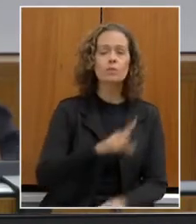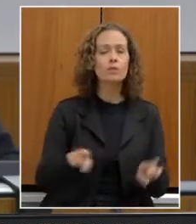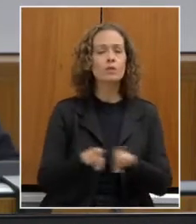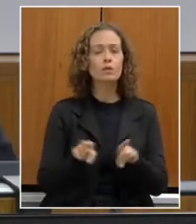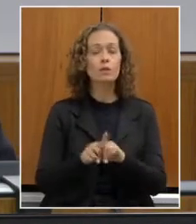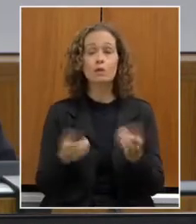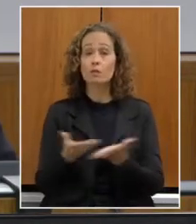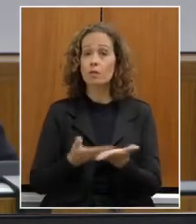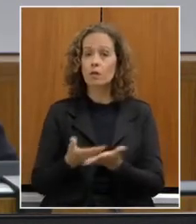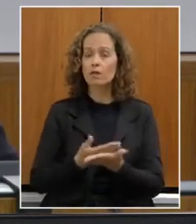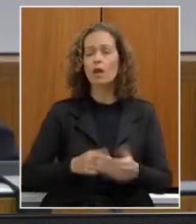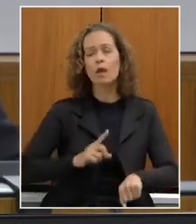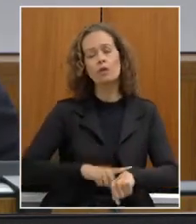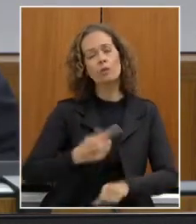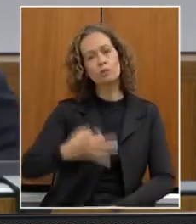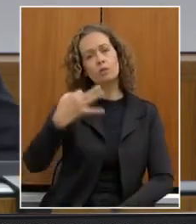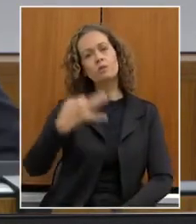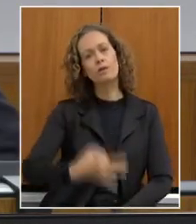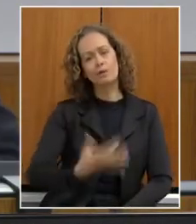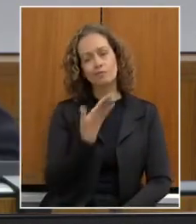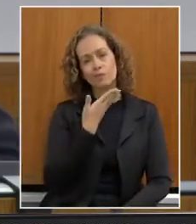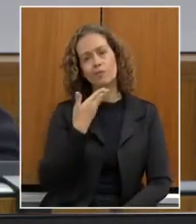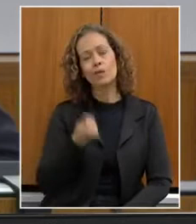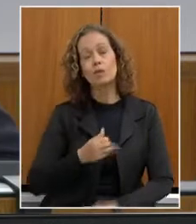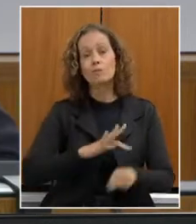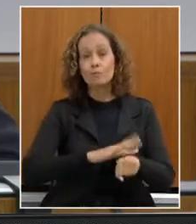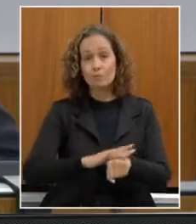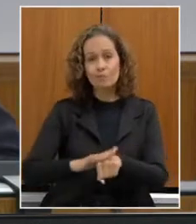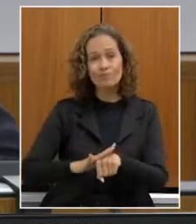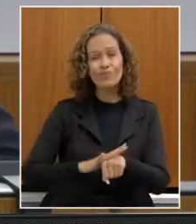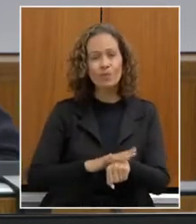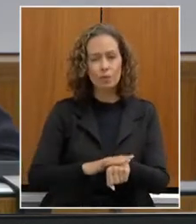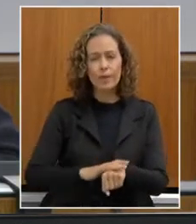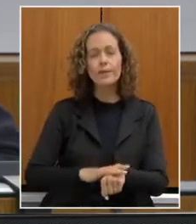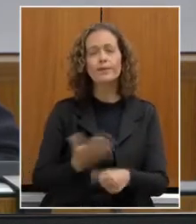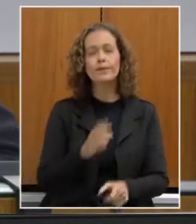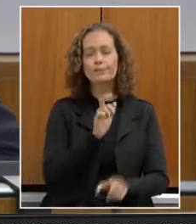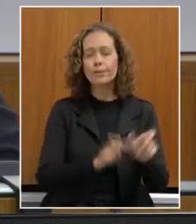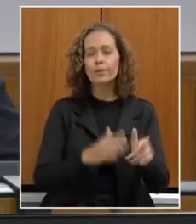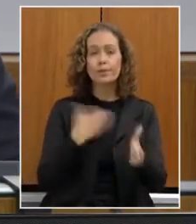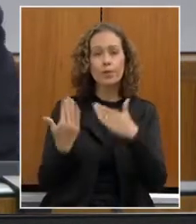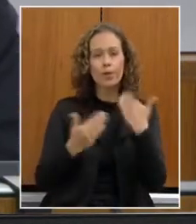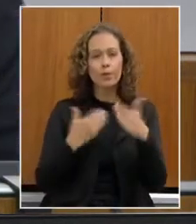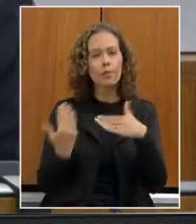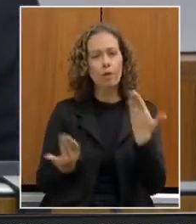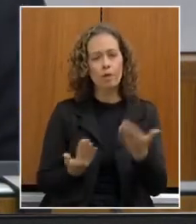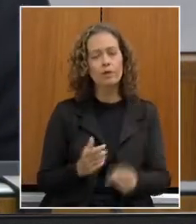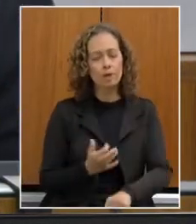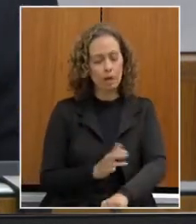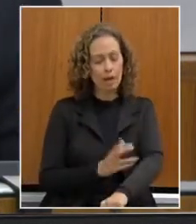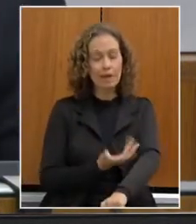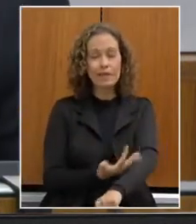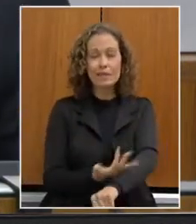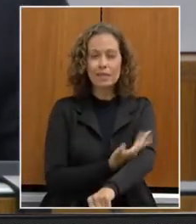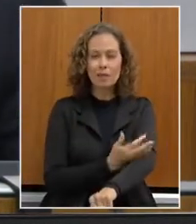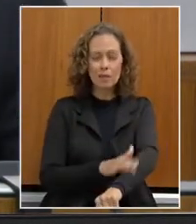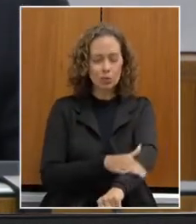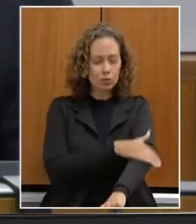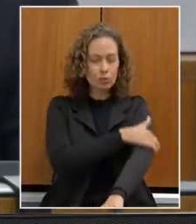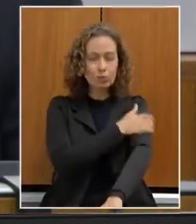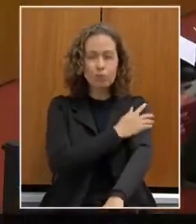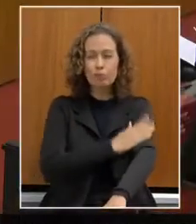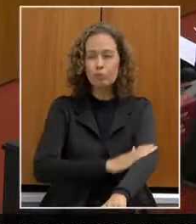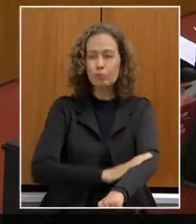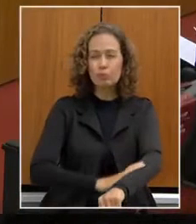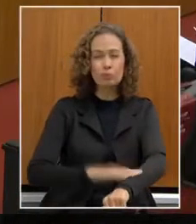a tempo e nas melhores condições uma doença que tem alta mortalidade como o grande queimado Obrigado